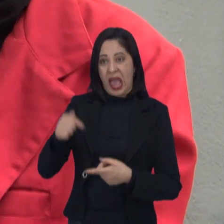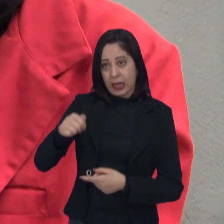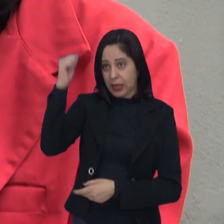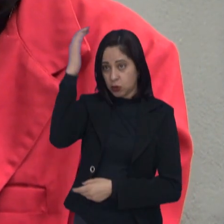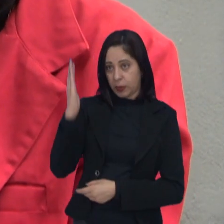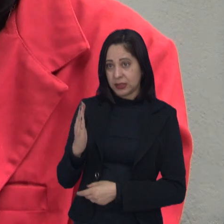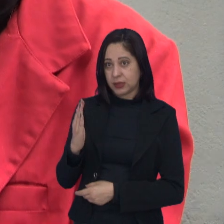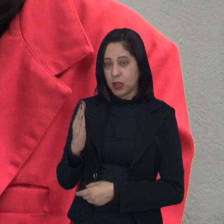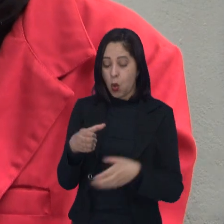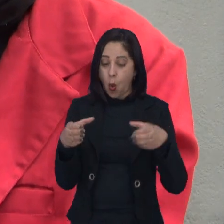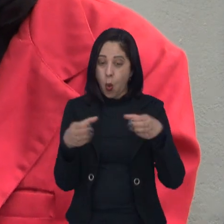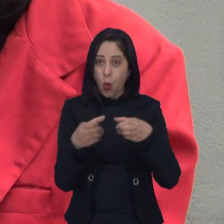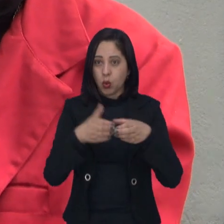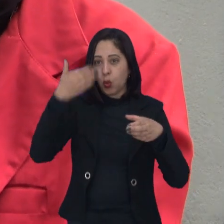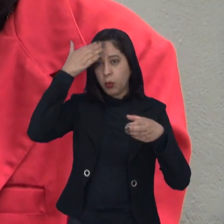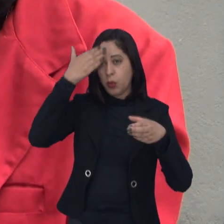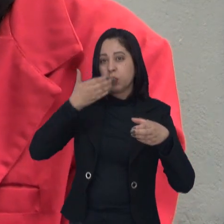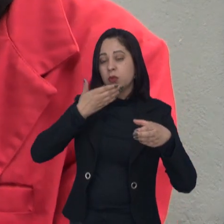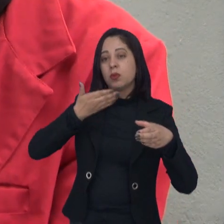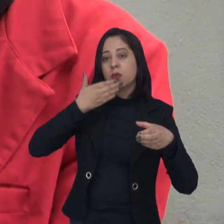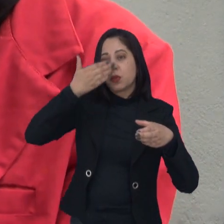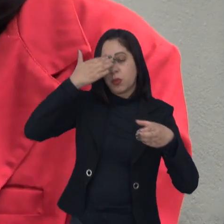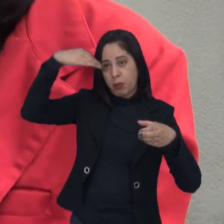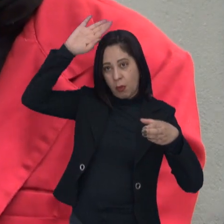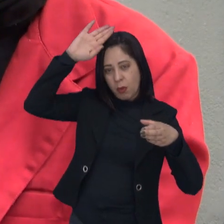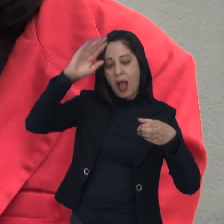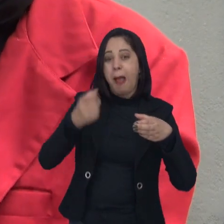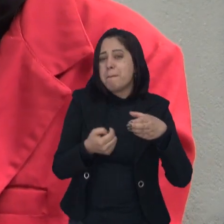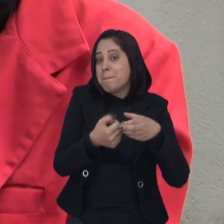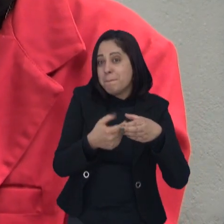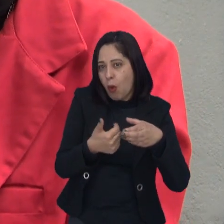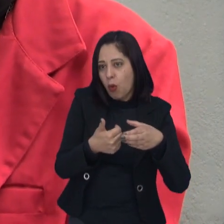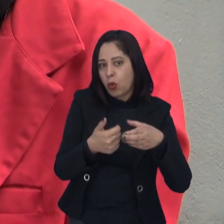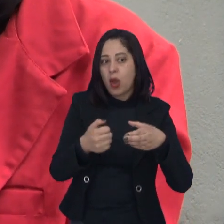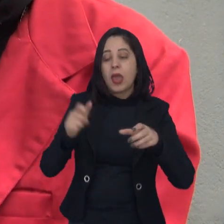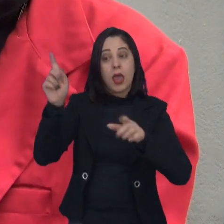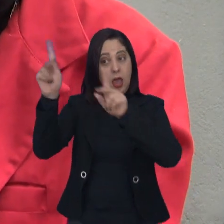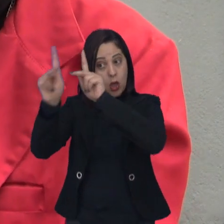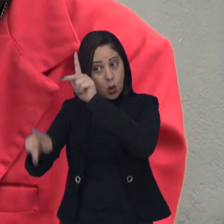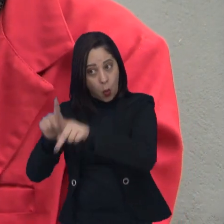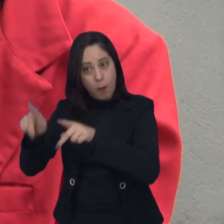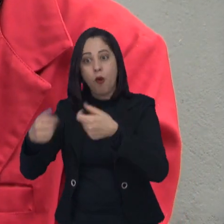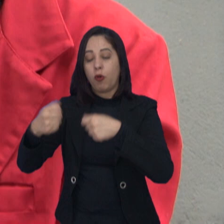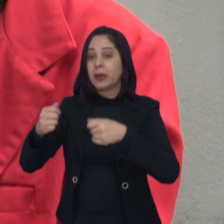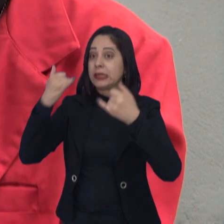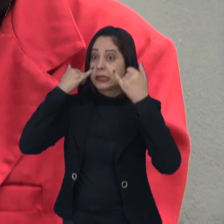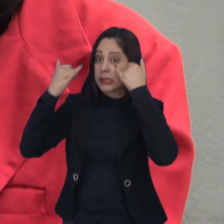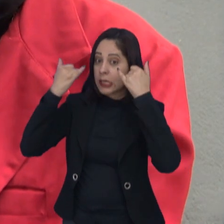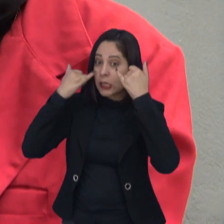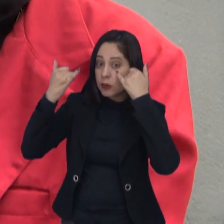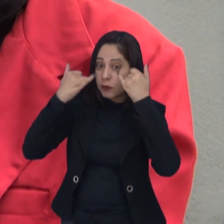Brasil e muita gente muito do brasileiro carece de informação, de história, até a história da nossa